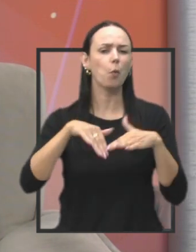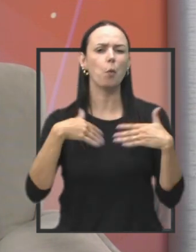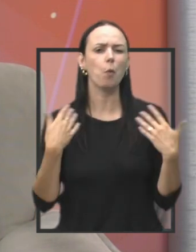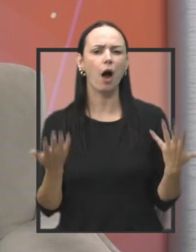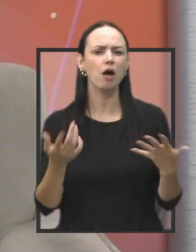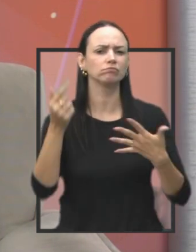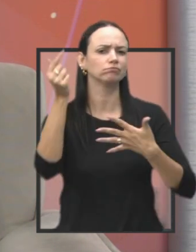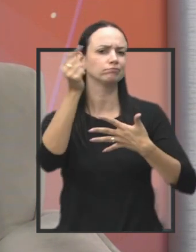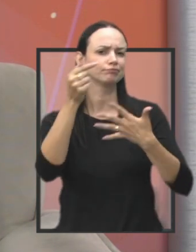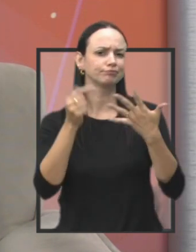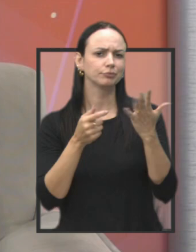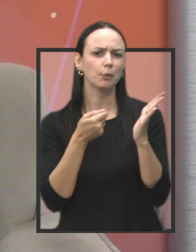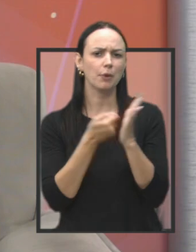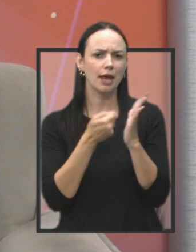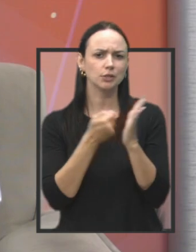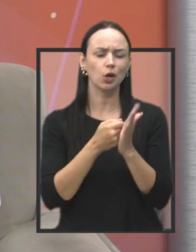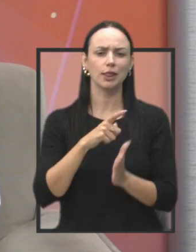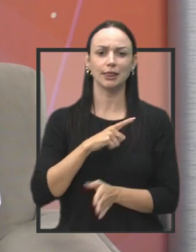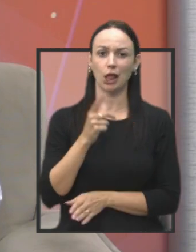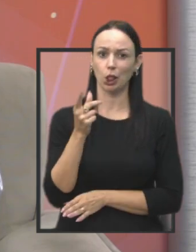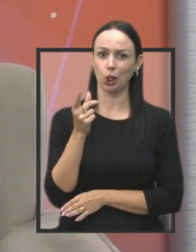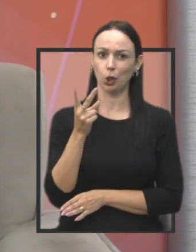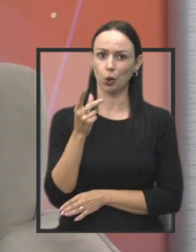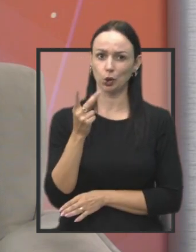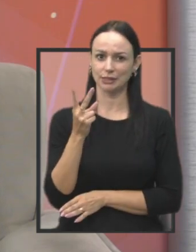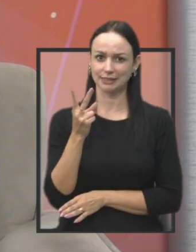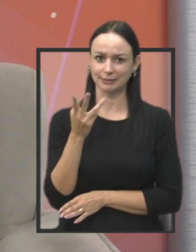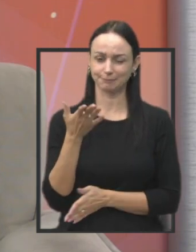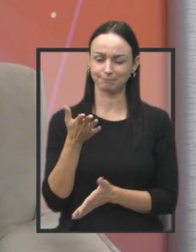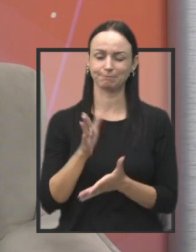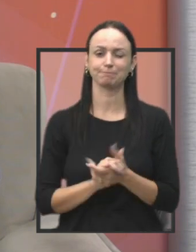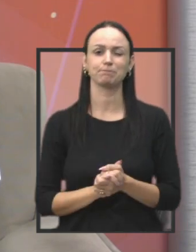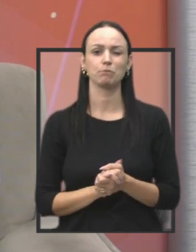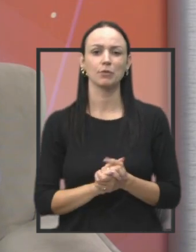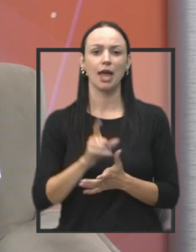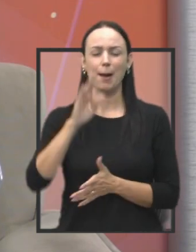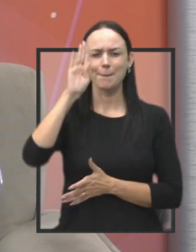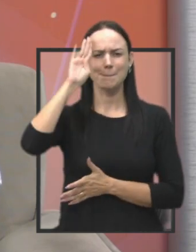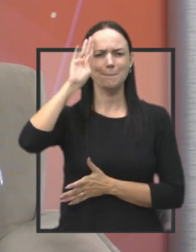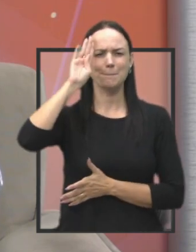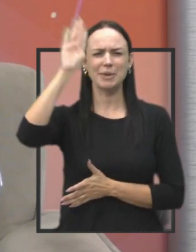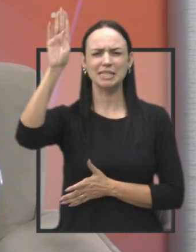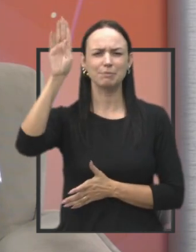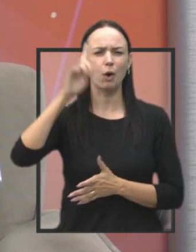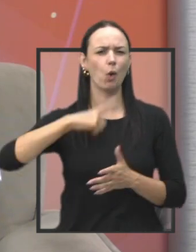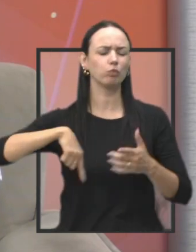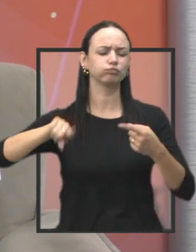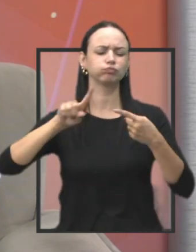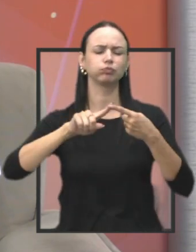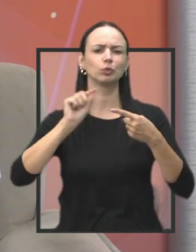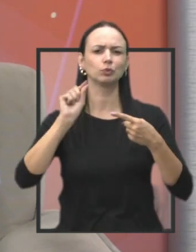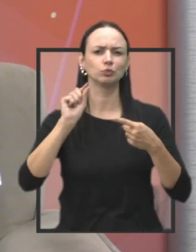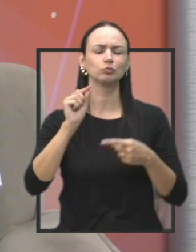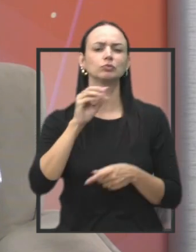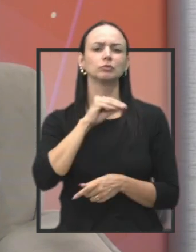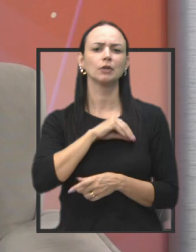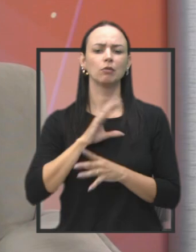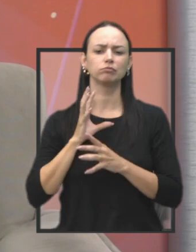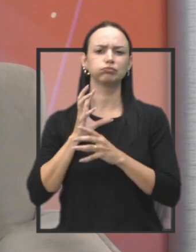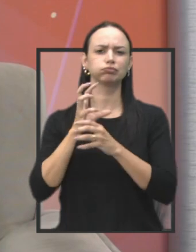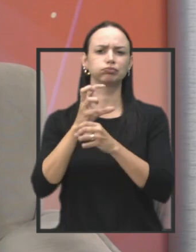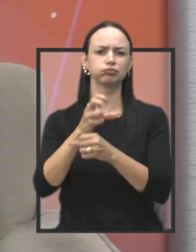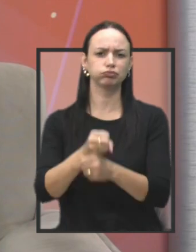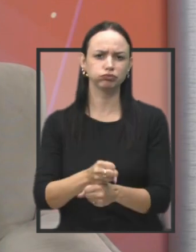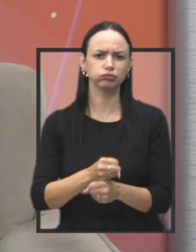de obrigatoriedade. São 12 esse ano e a principal delas, né, a primeira é quem recebeu